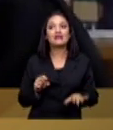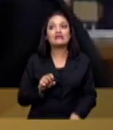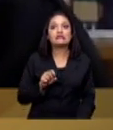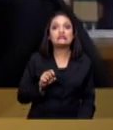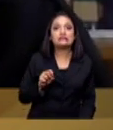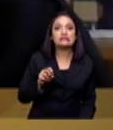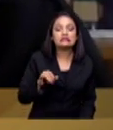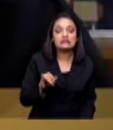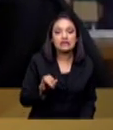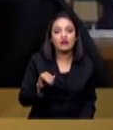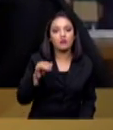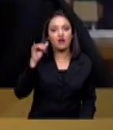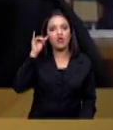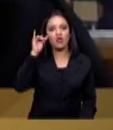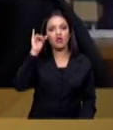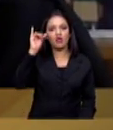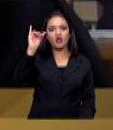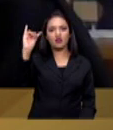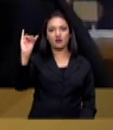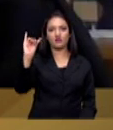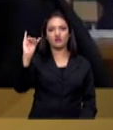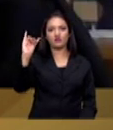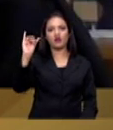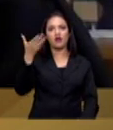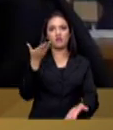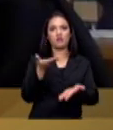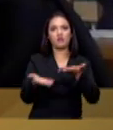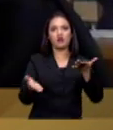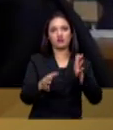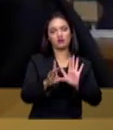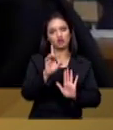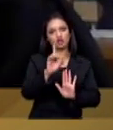para evitar o perecimento de direito.